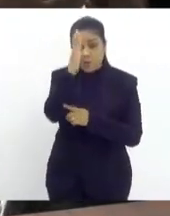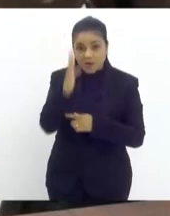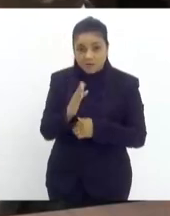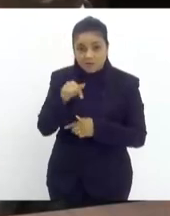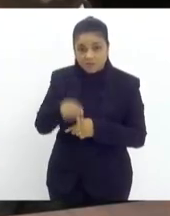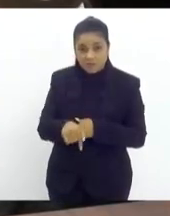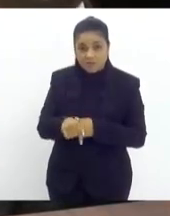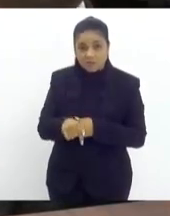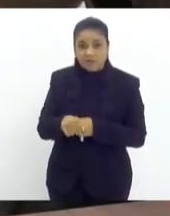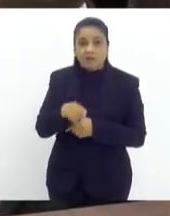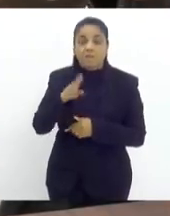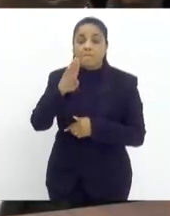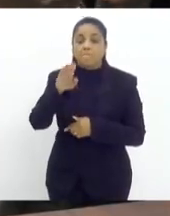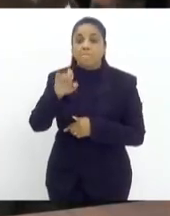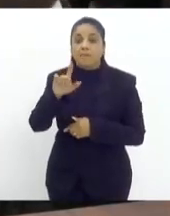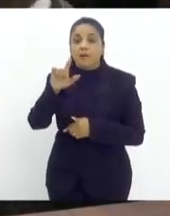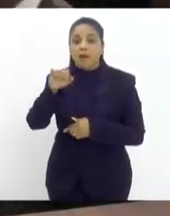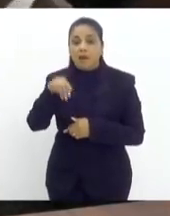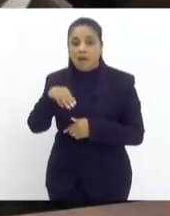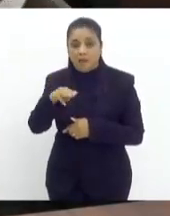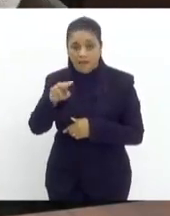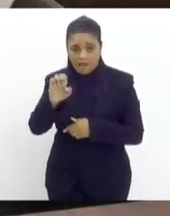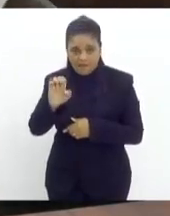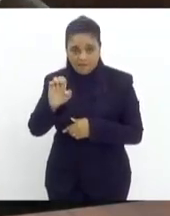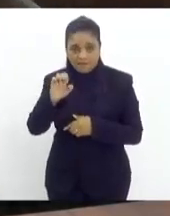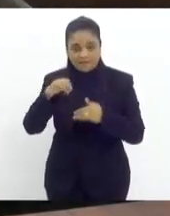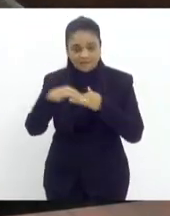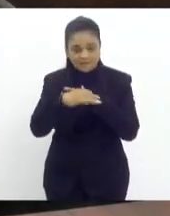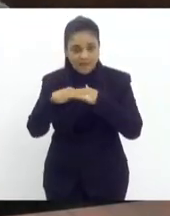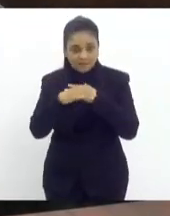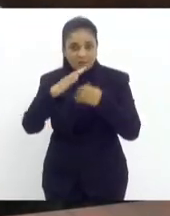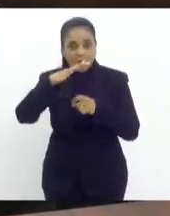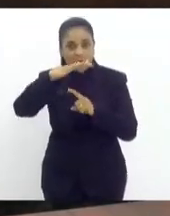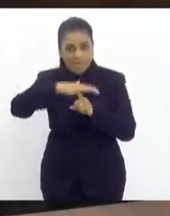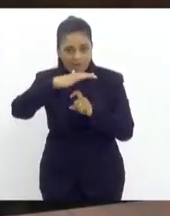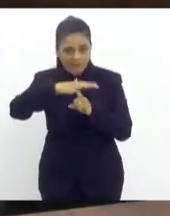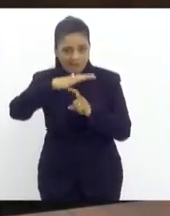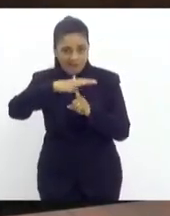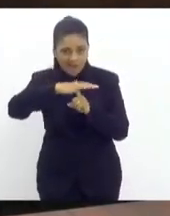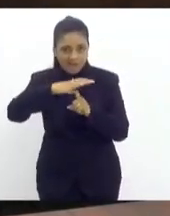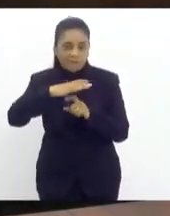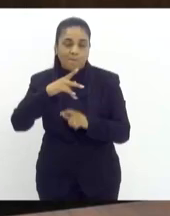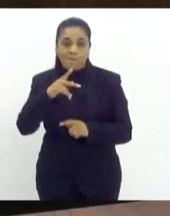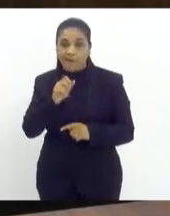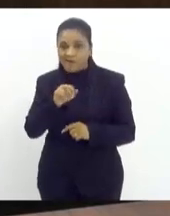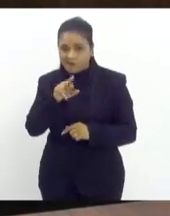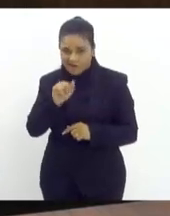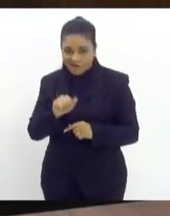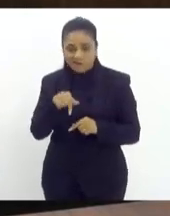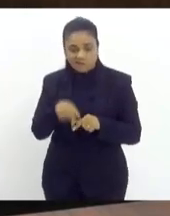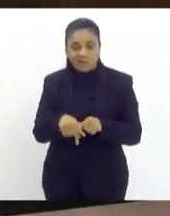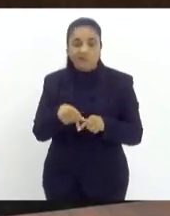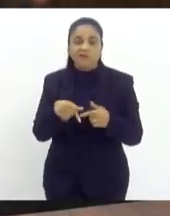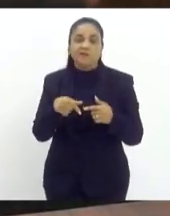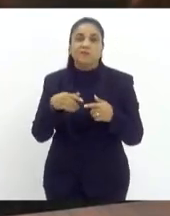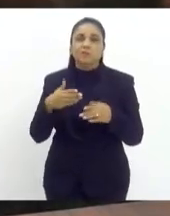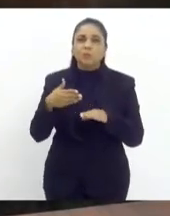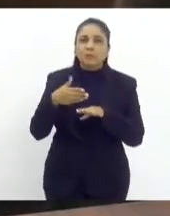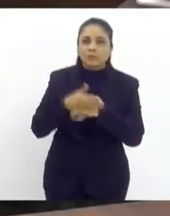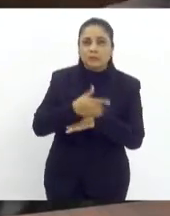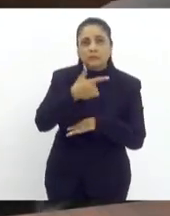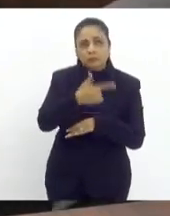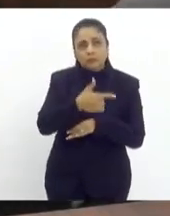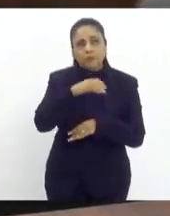na nossa querida Belém no Pará então a casa hoje faz esse caminho porque quando entrei aqui em 2019